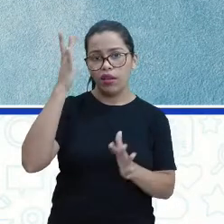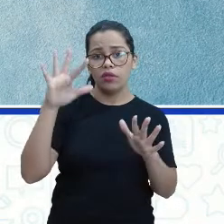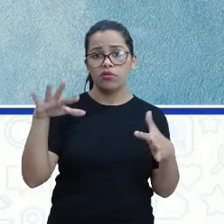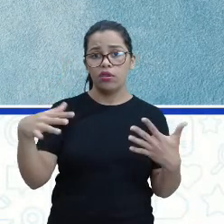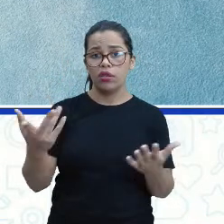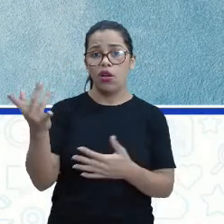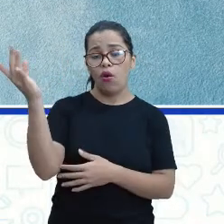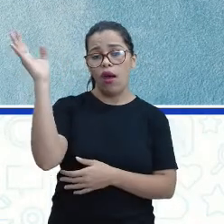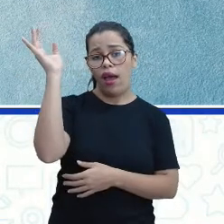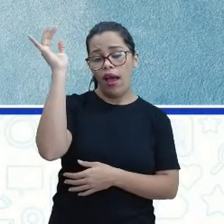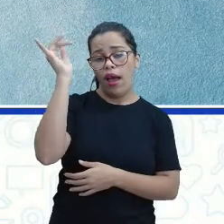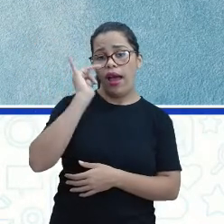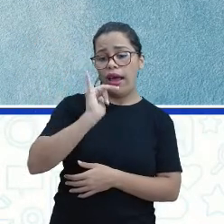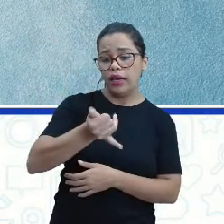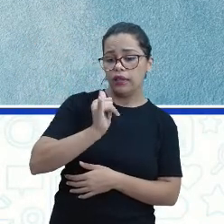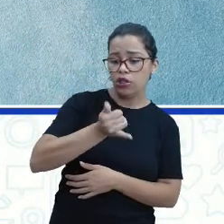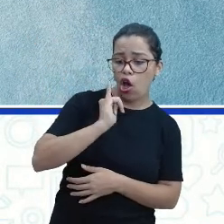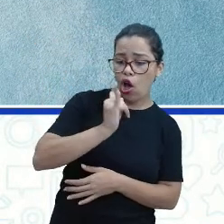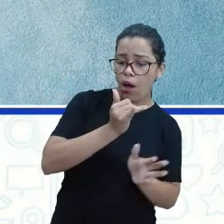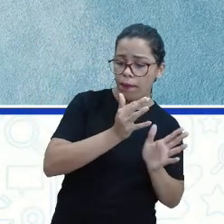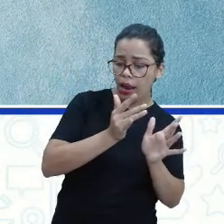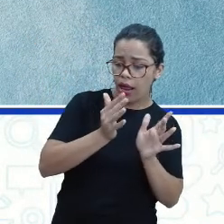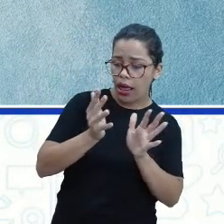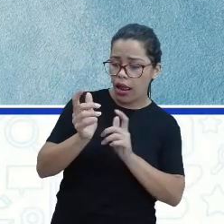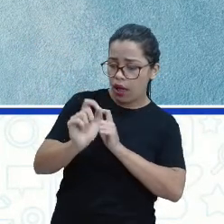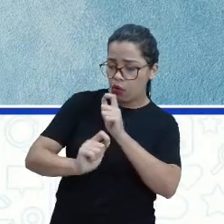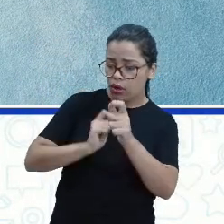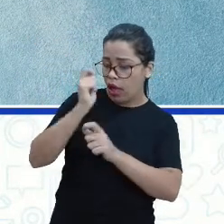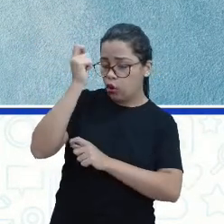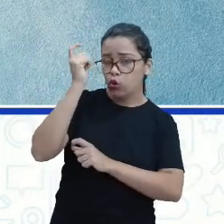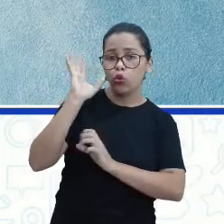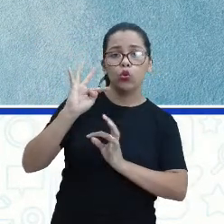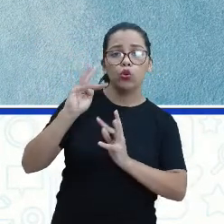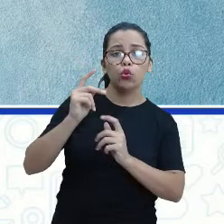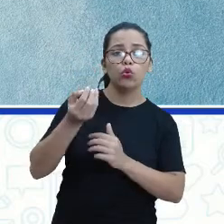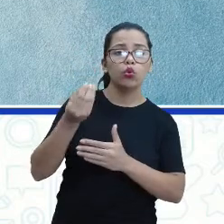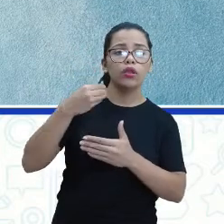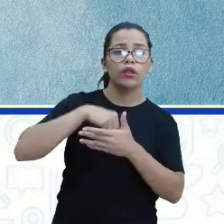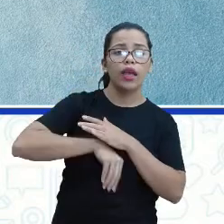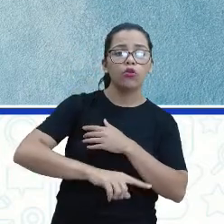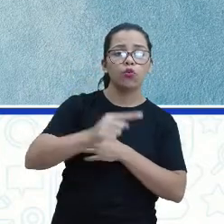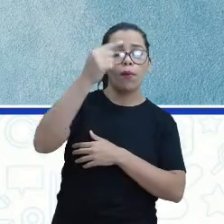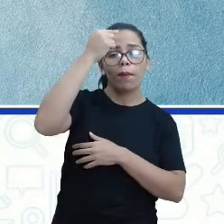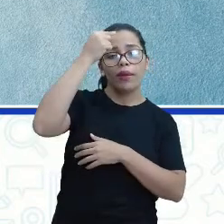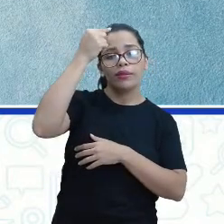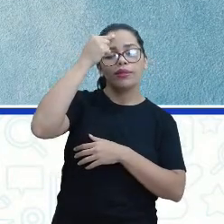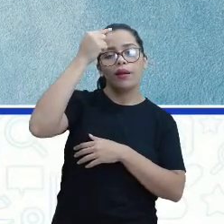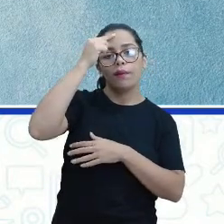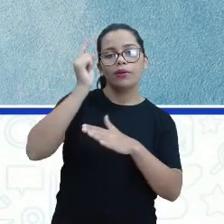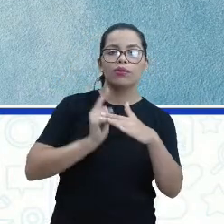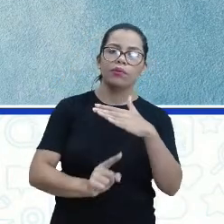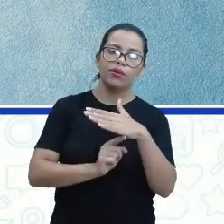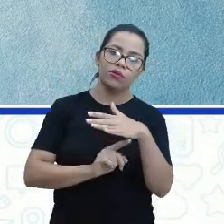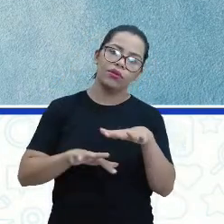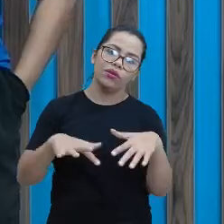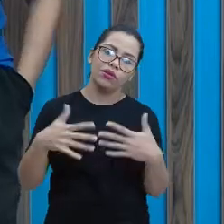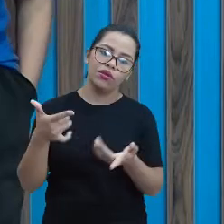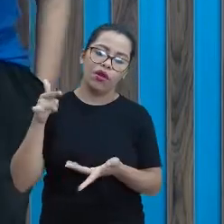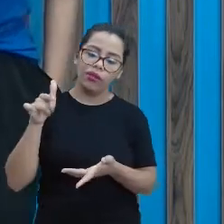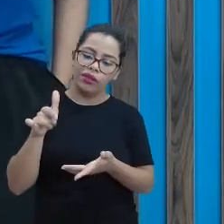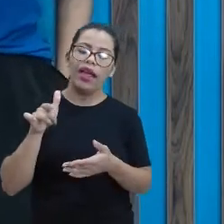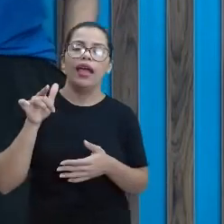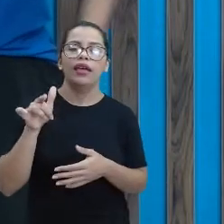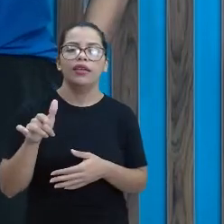pensamento, de sentimentos. Então, nesse espaço psicológico, a gente não precisa ter